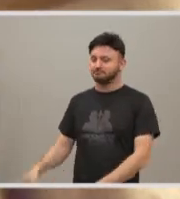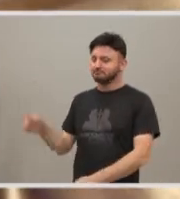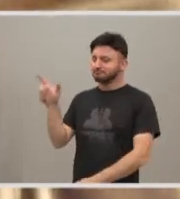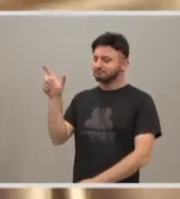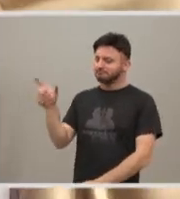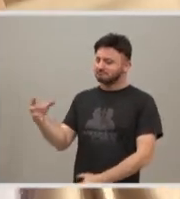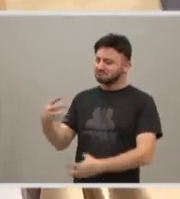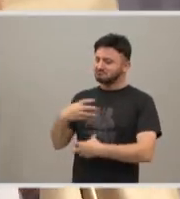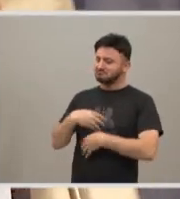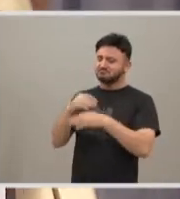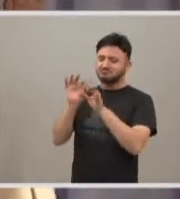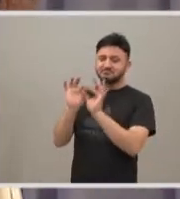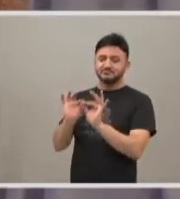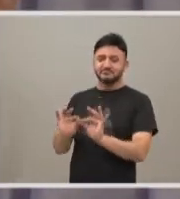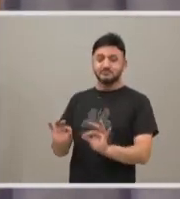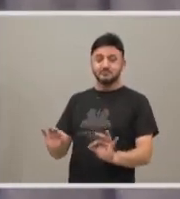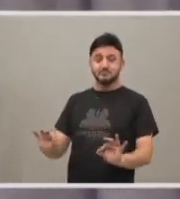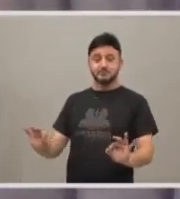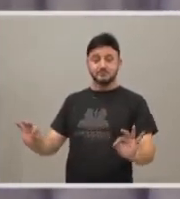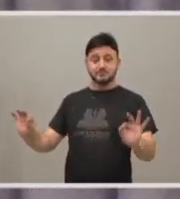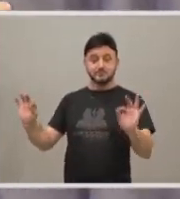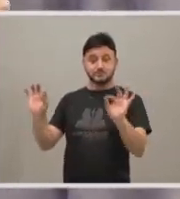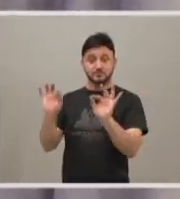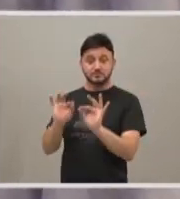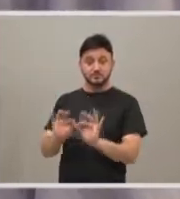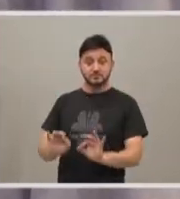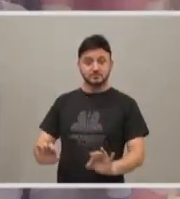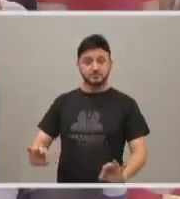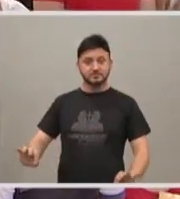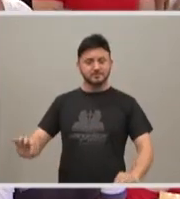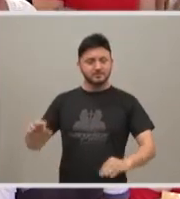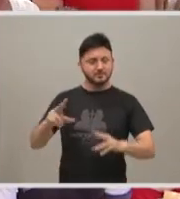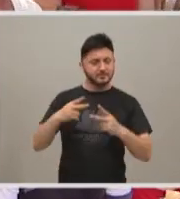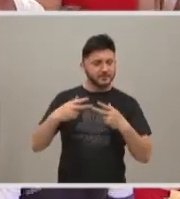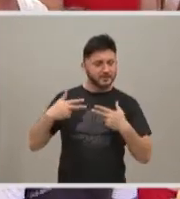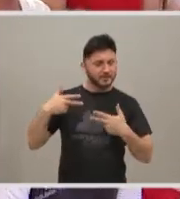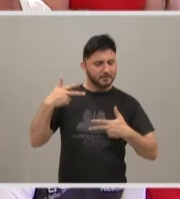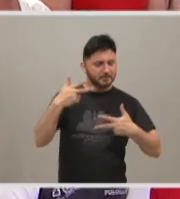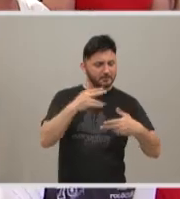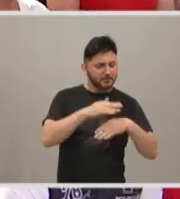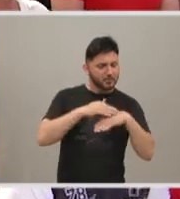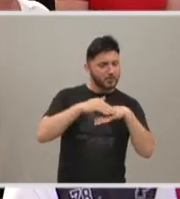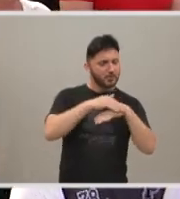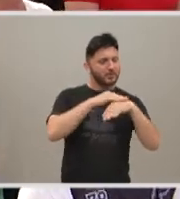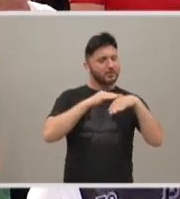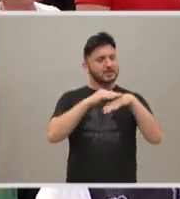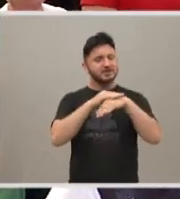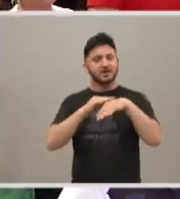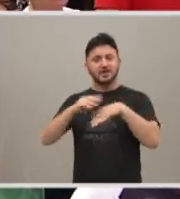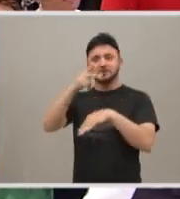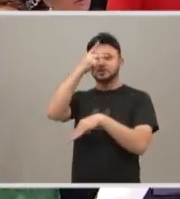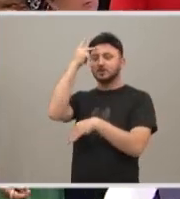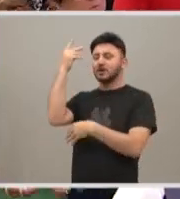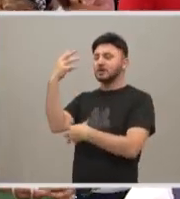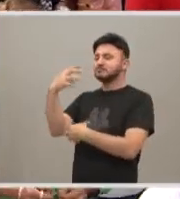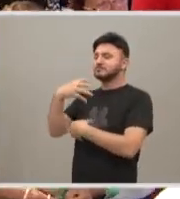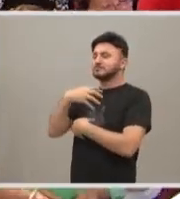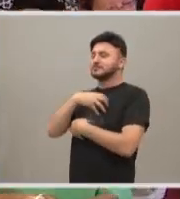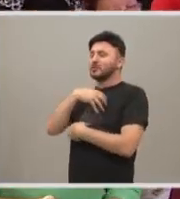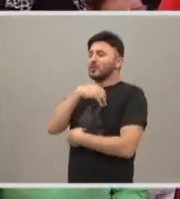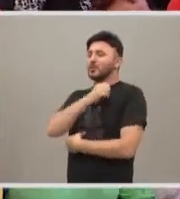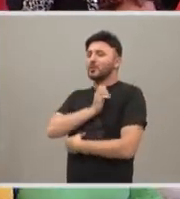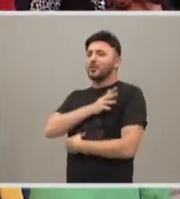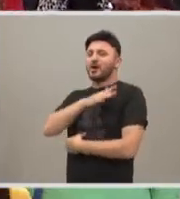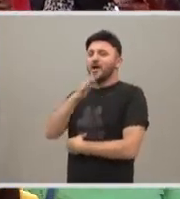Seu jeito simples de conversar tocava o coração